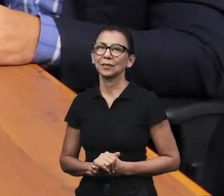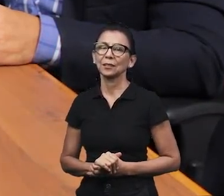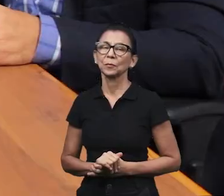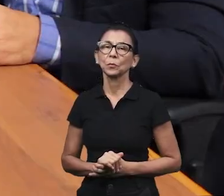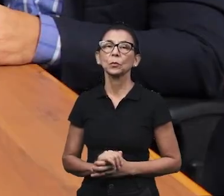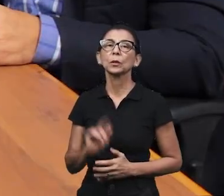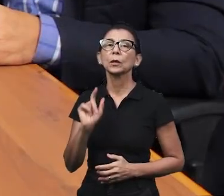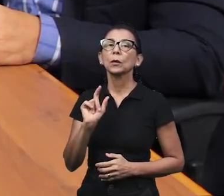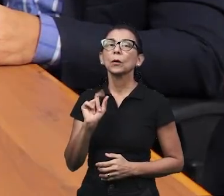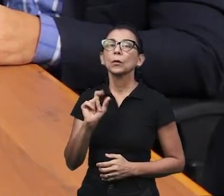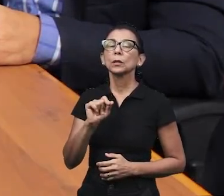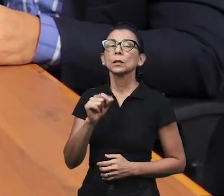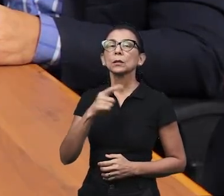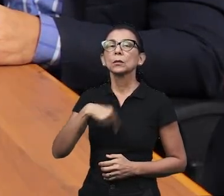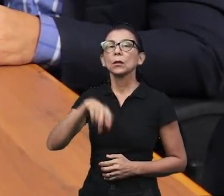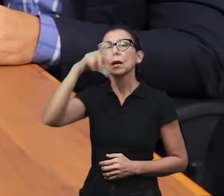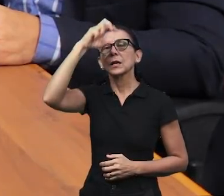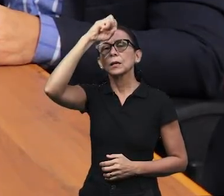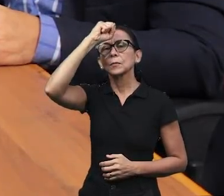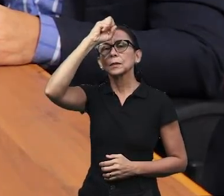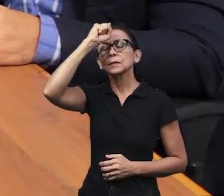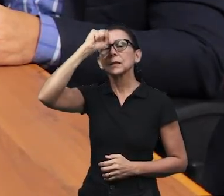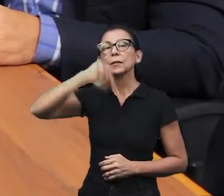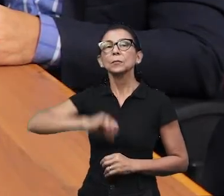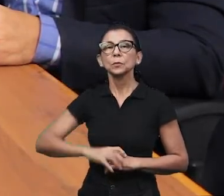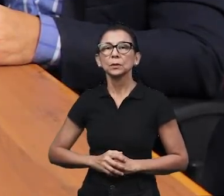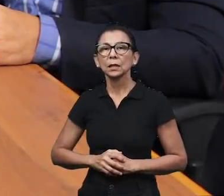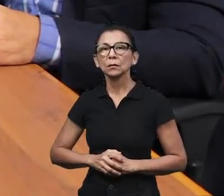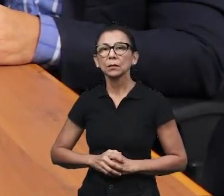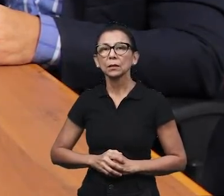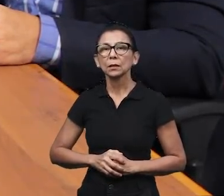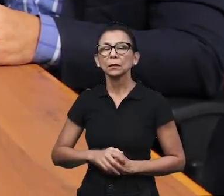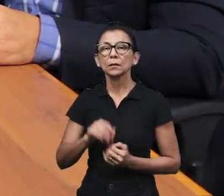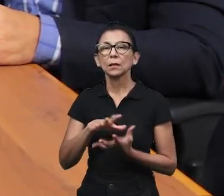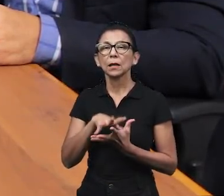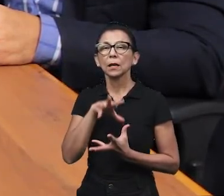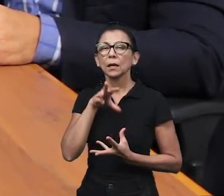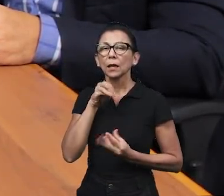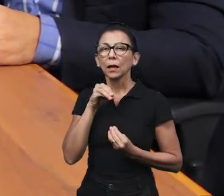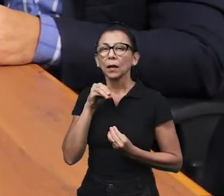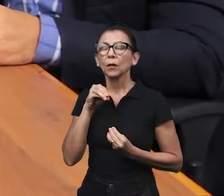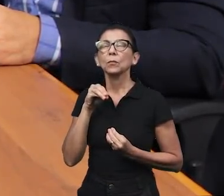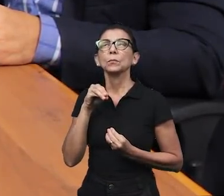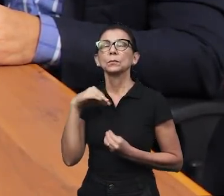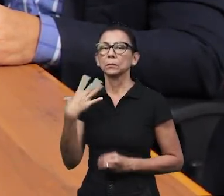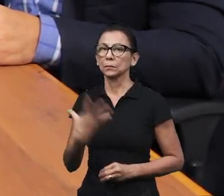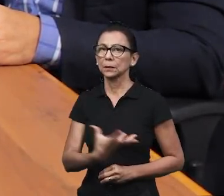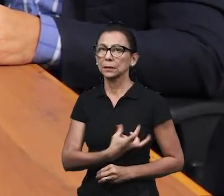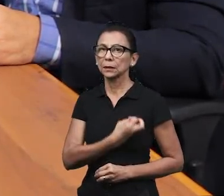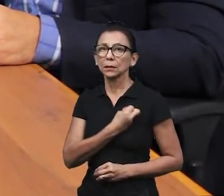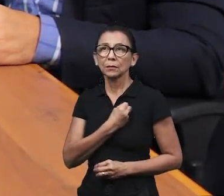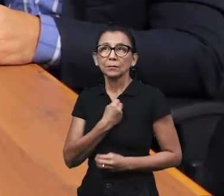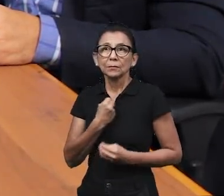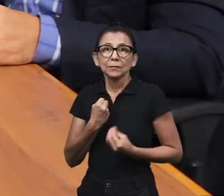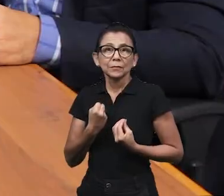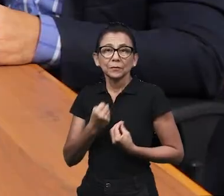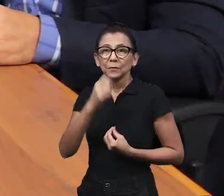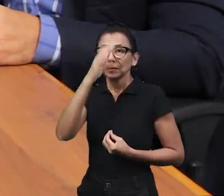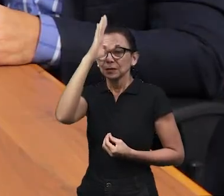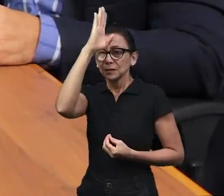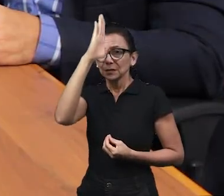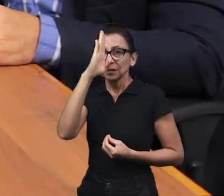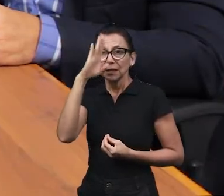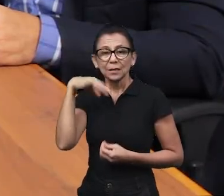pela salvação que o Senhor nos deu de graça e sem merecer. O que nós estamos dando ao Senhor, não é? Por mais